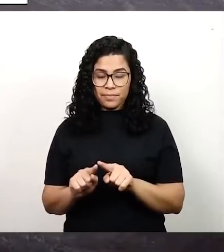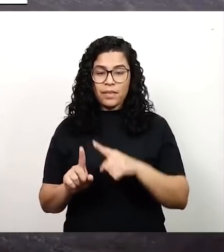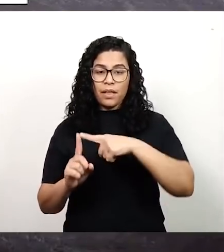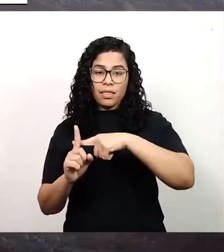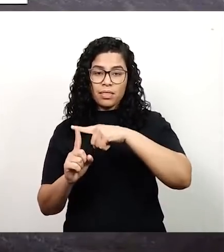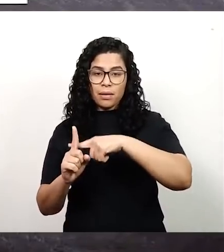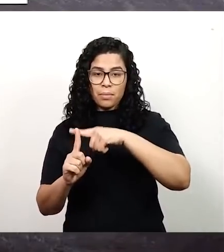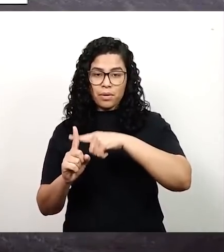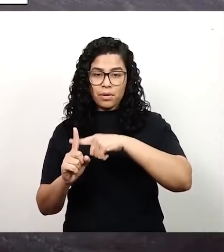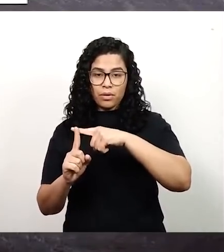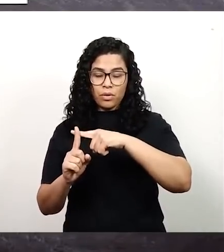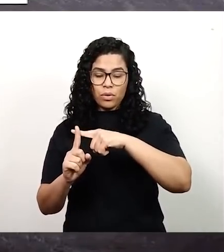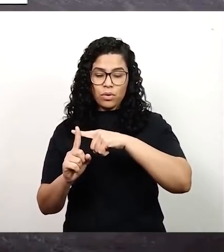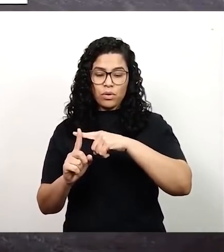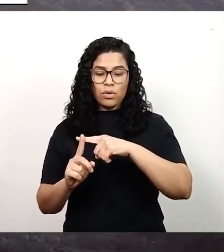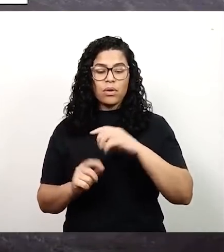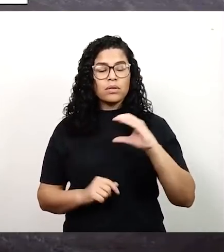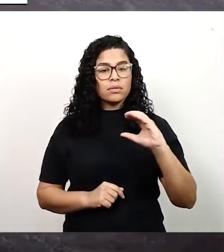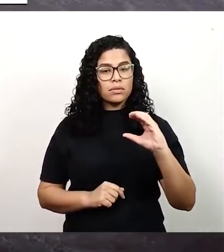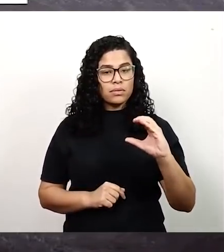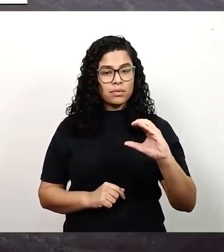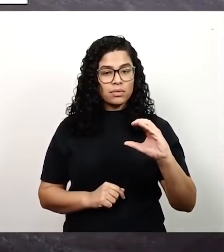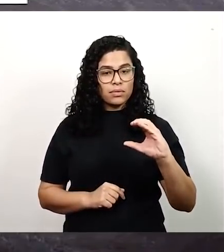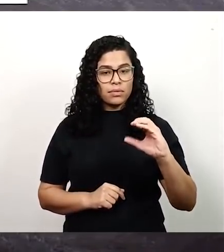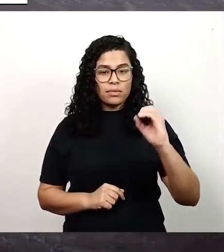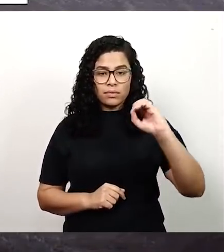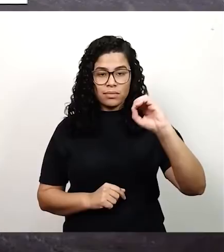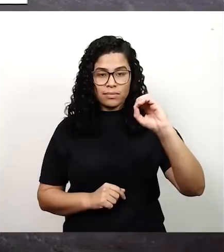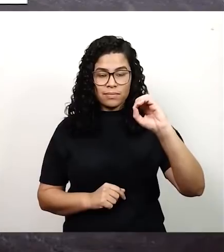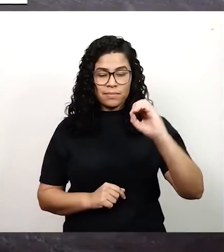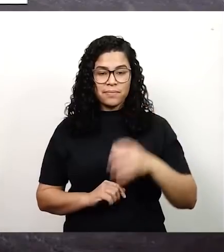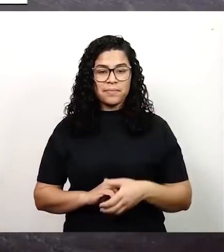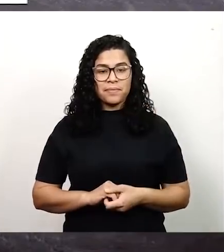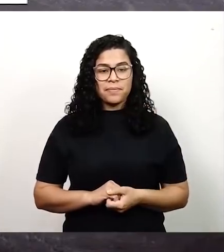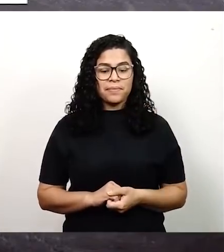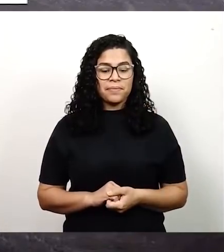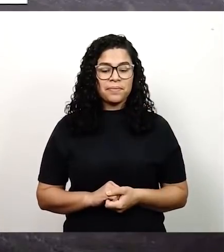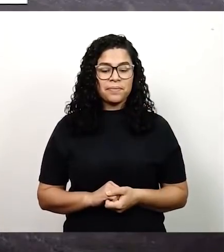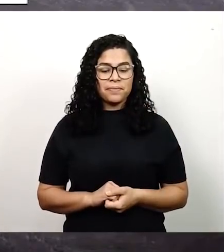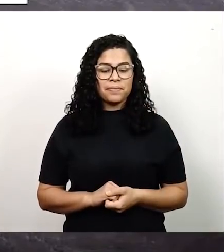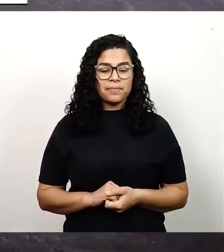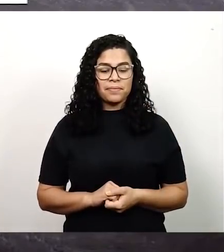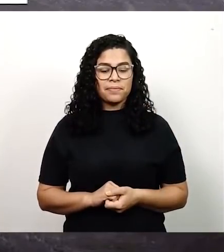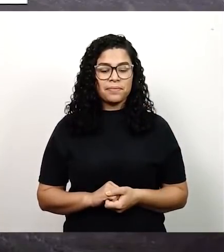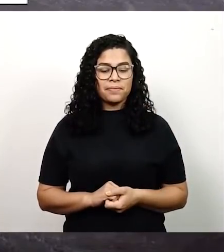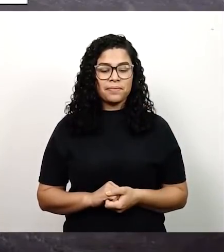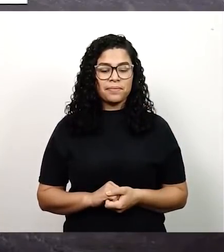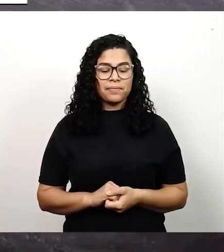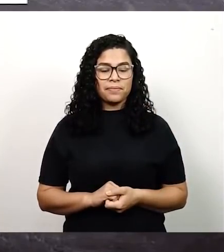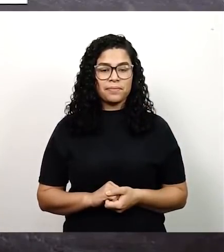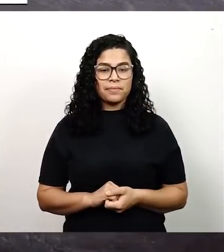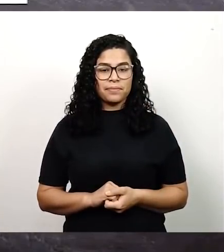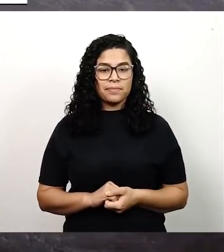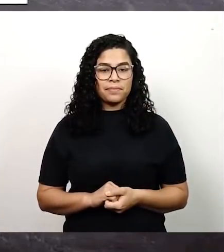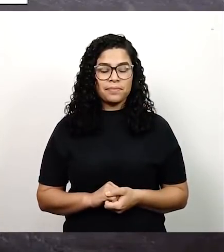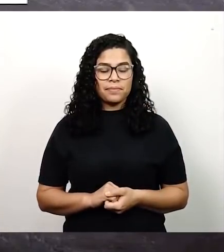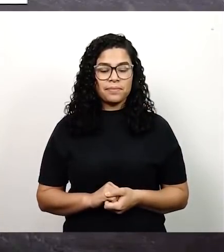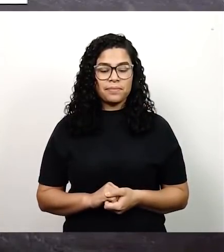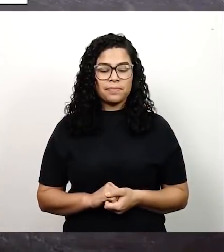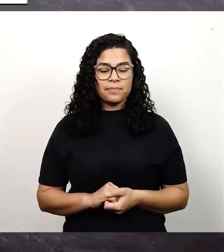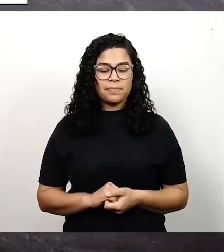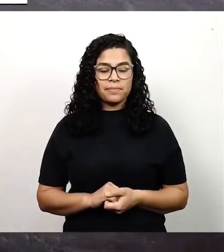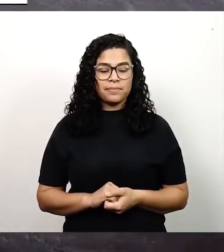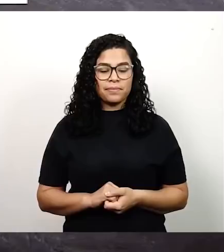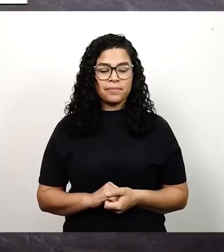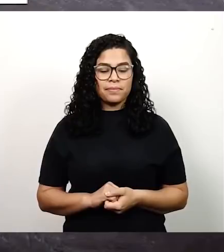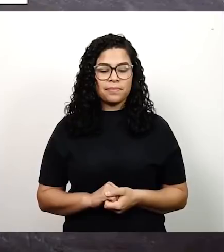usa com este símbolo aqui, que significam graus, e com a letrinha